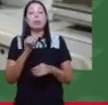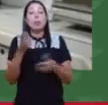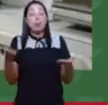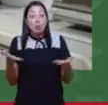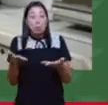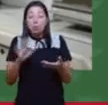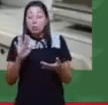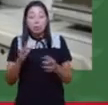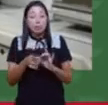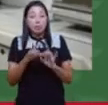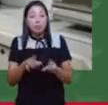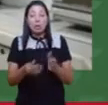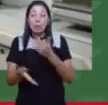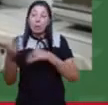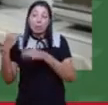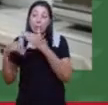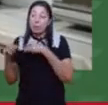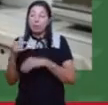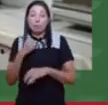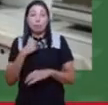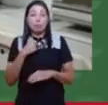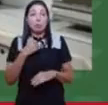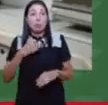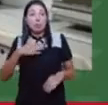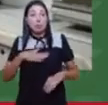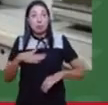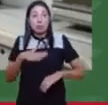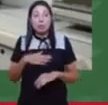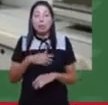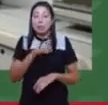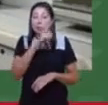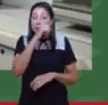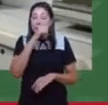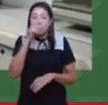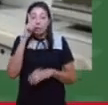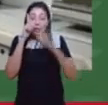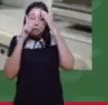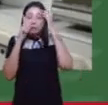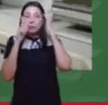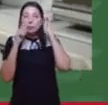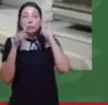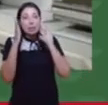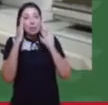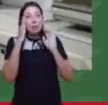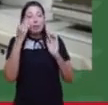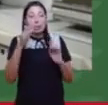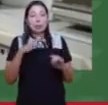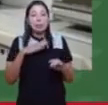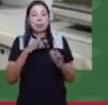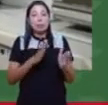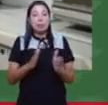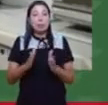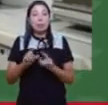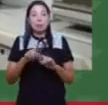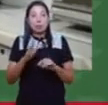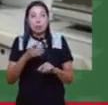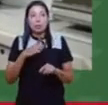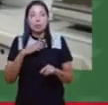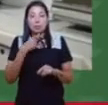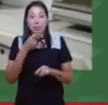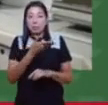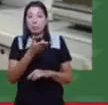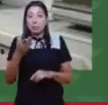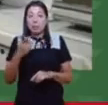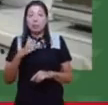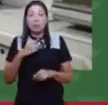hoje e não deixar ter retrocesso. Eu queria, Bongás, aproveitar, eu sei que vocês vão ter mais um bloco, mas eu tinha já falado para